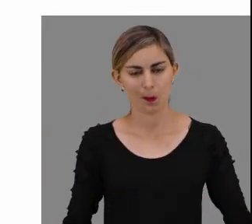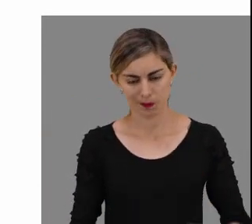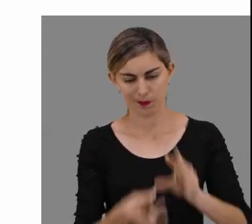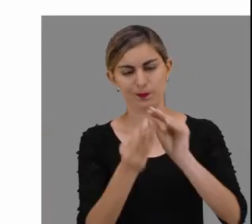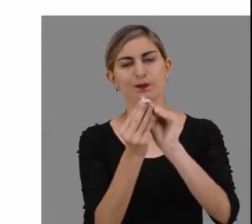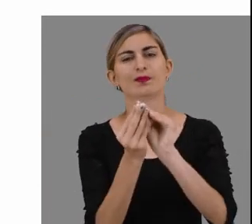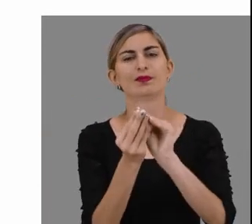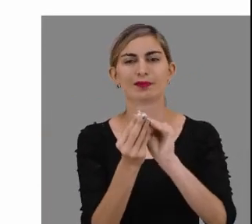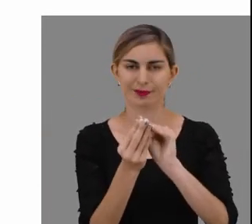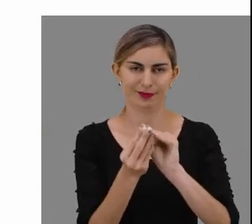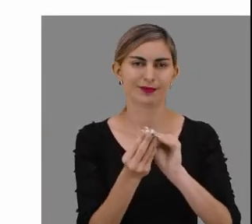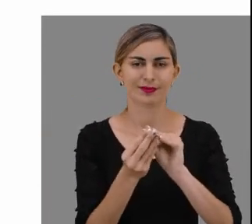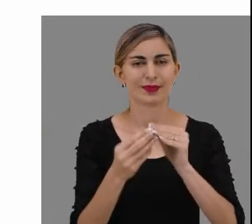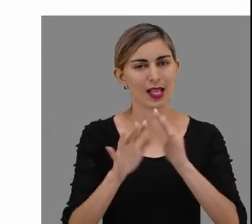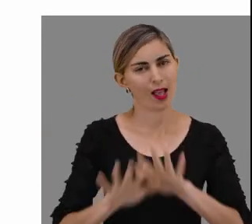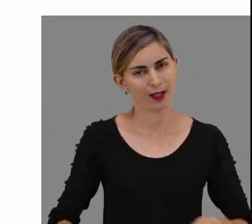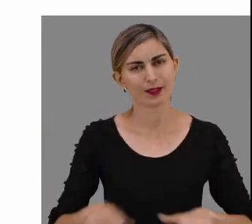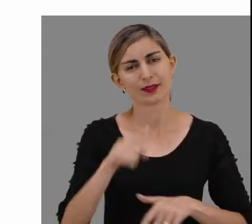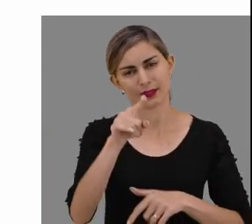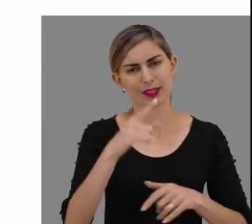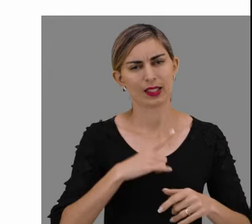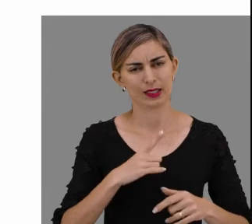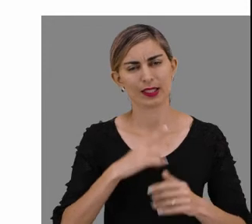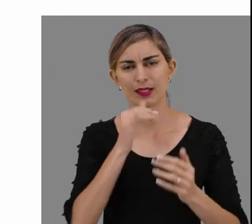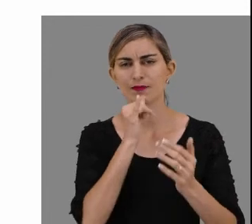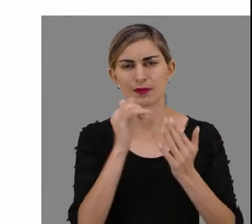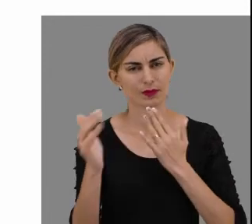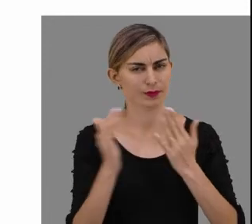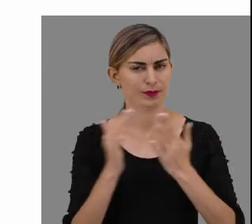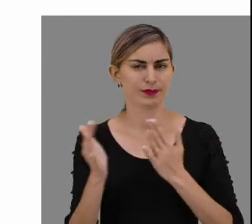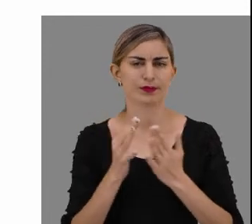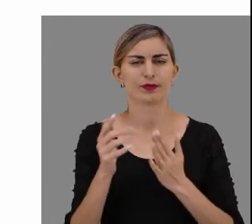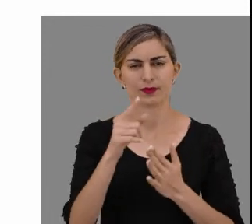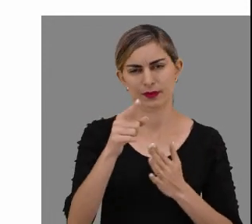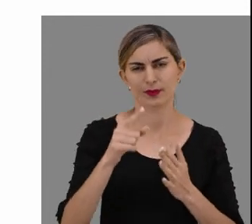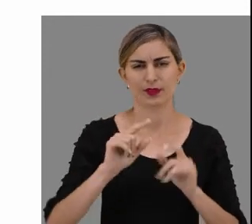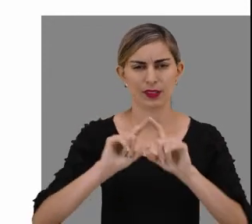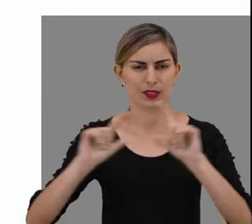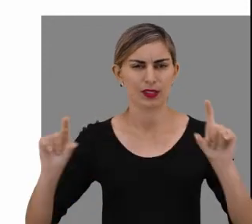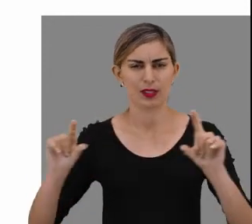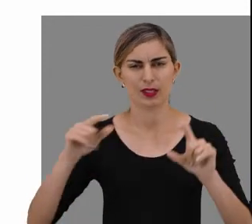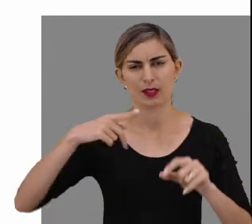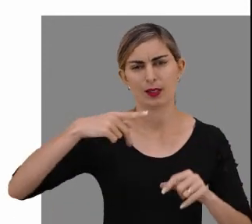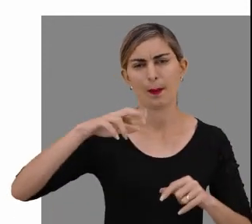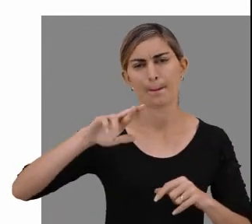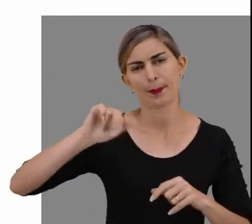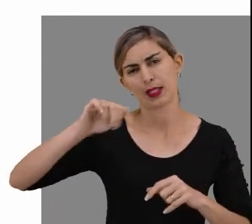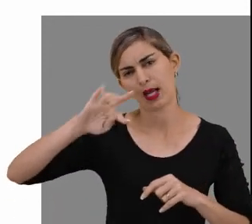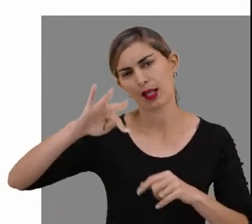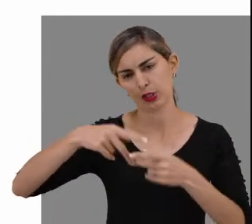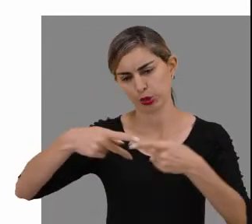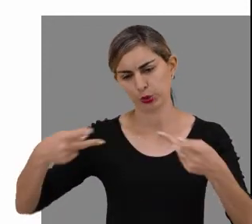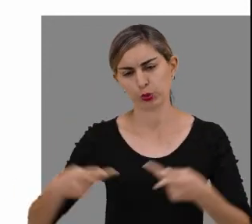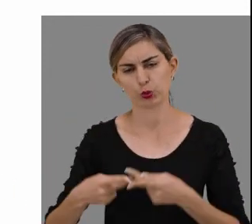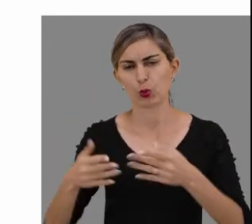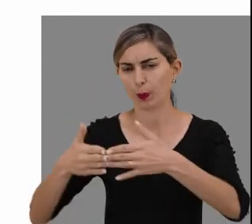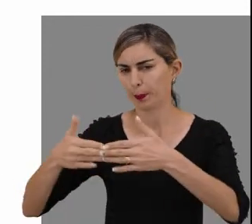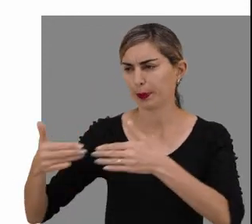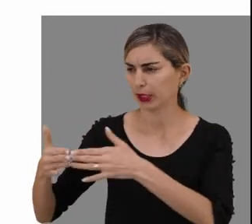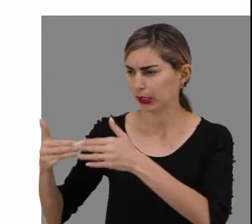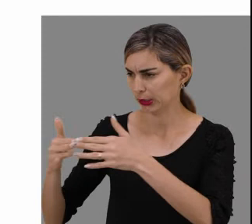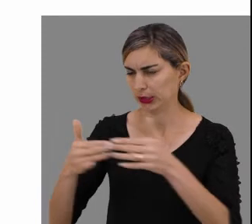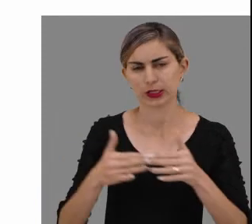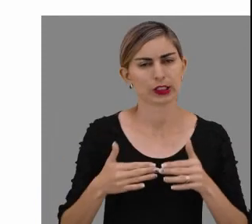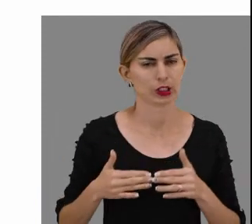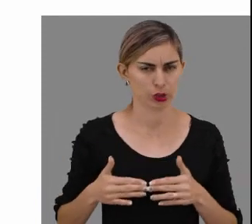algo componente daquele. Assim como nós temos no nosso exemplo, aqui da nossa classe prato, que estende de